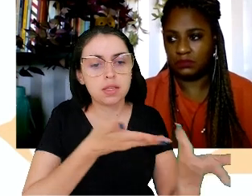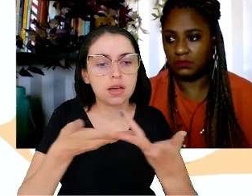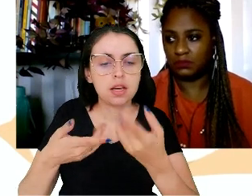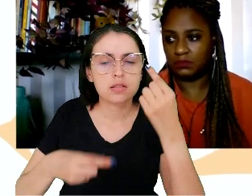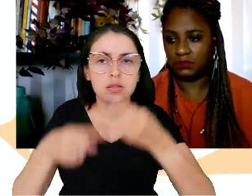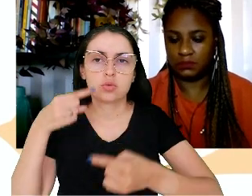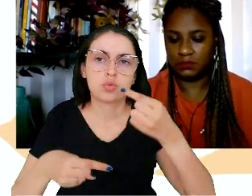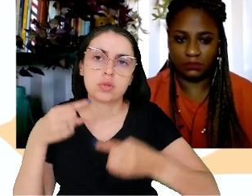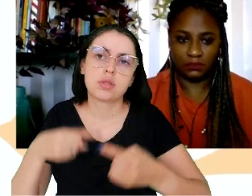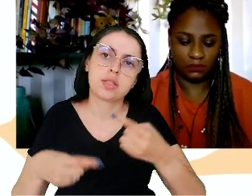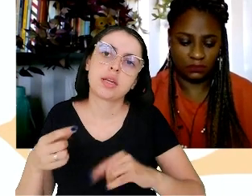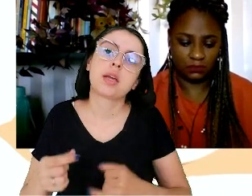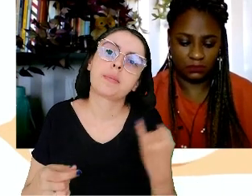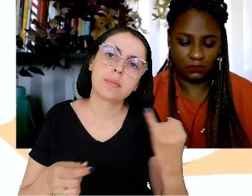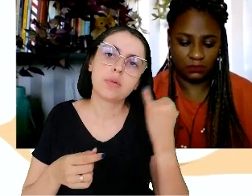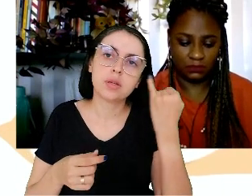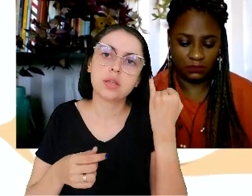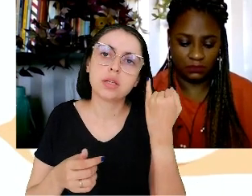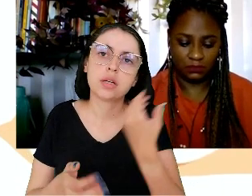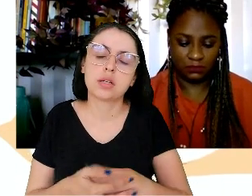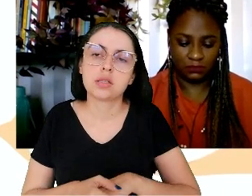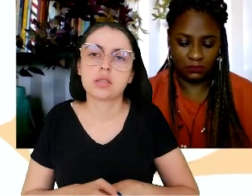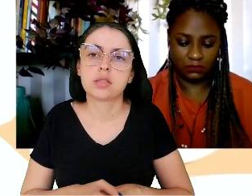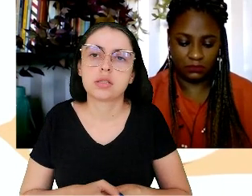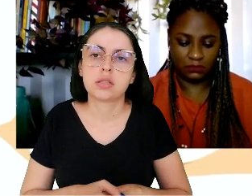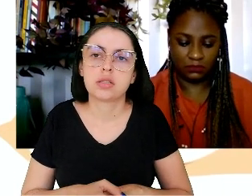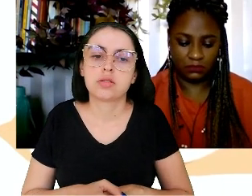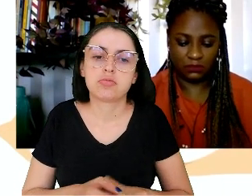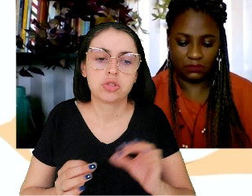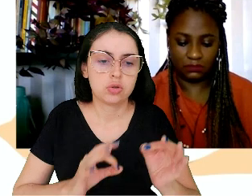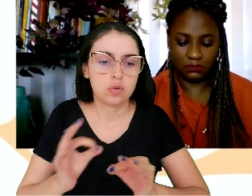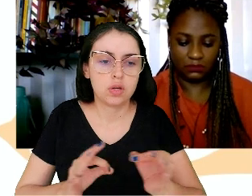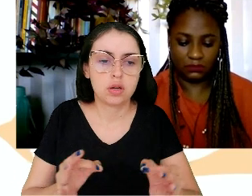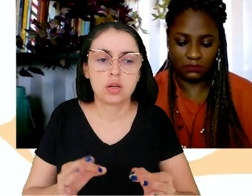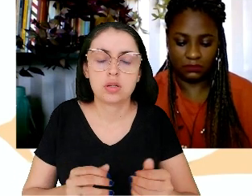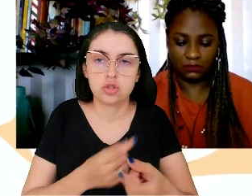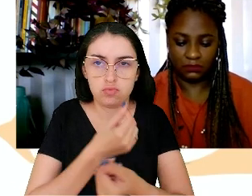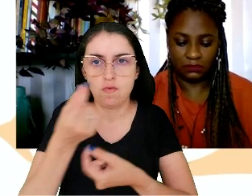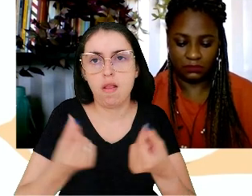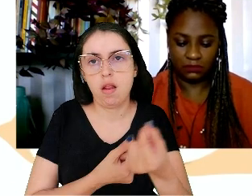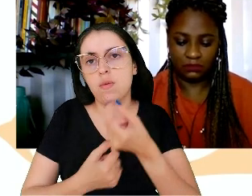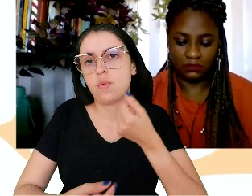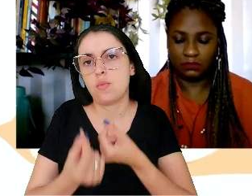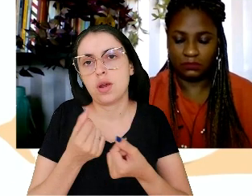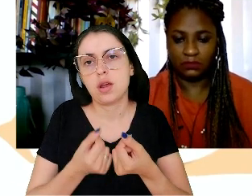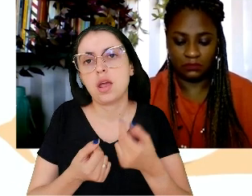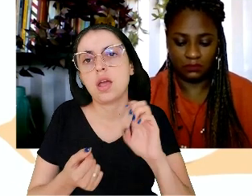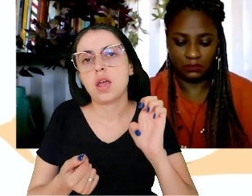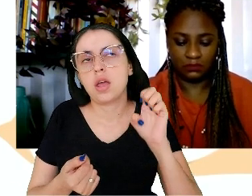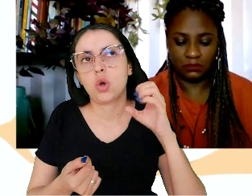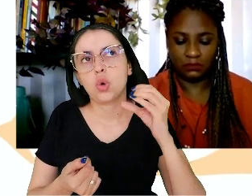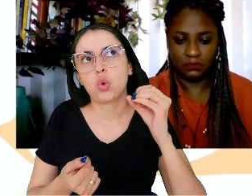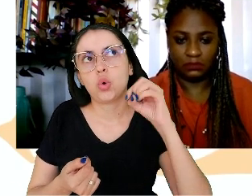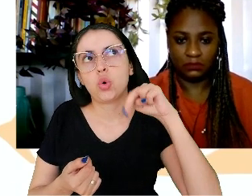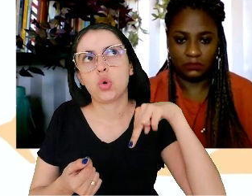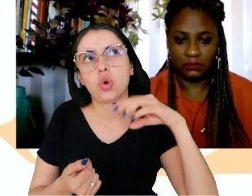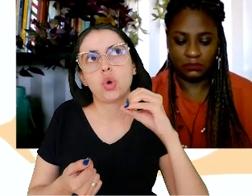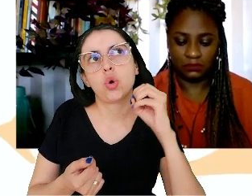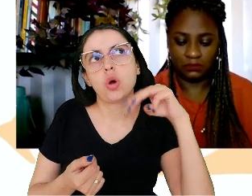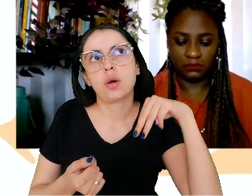a discussão sobre a necessidade de medidas de alívio econômico, como aqui no Brasil a